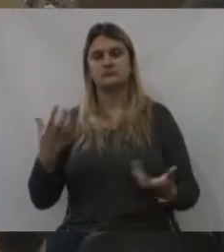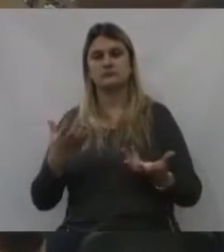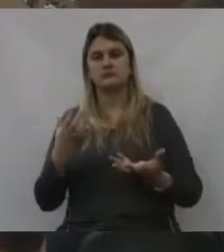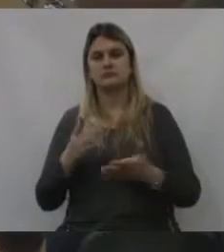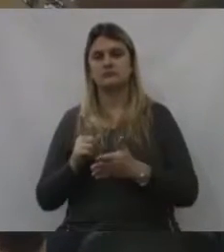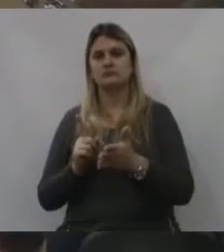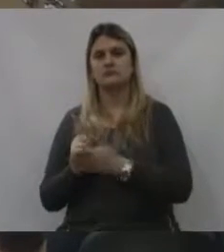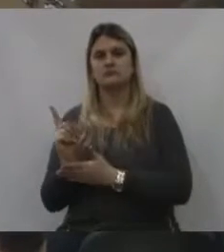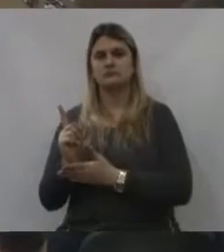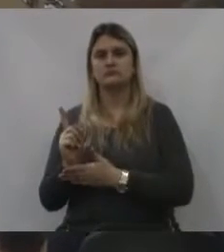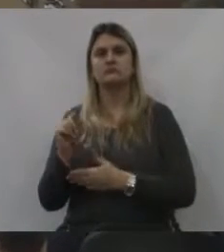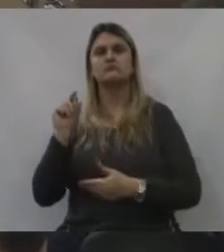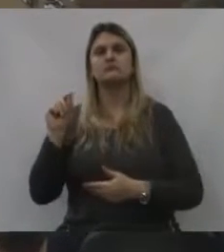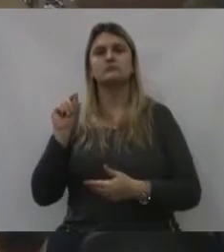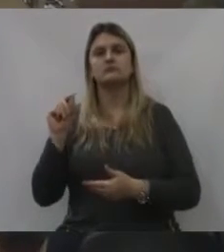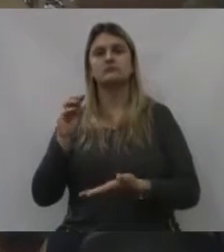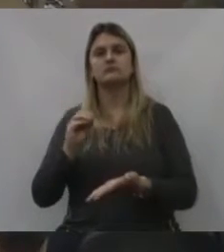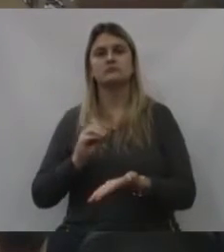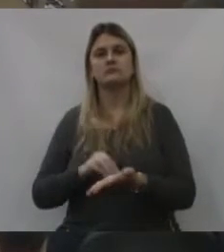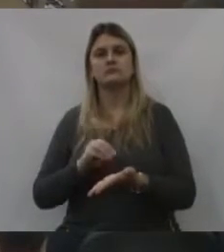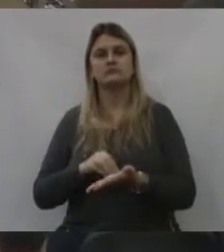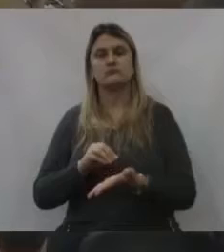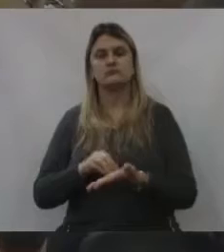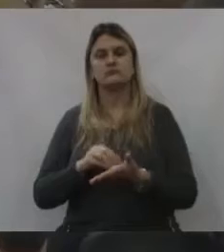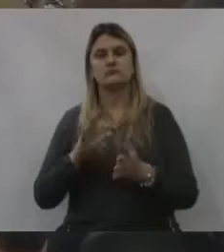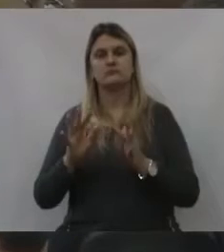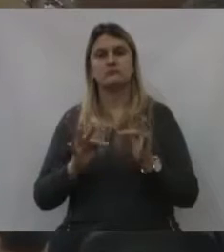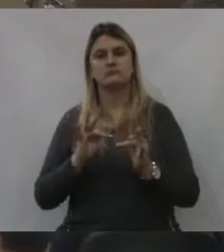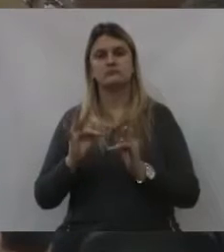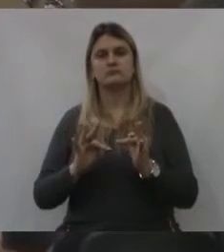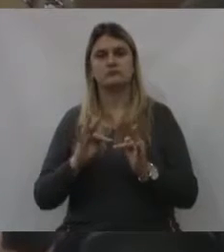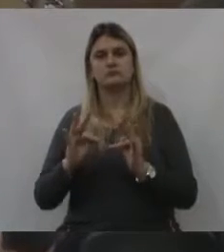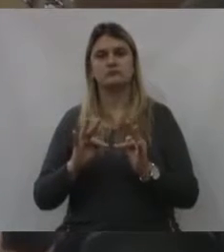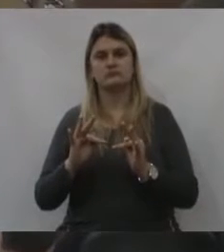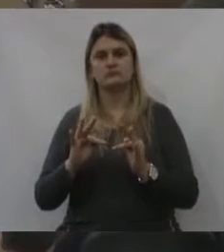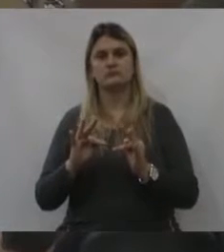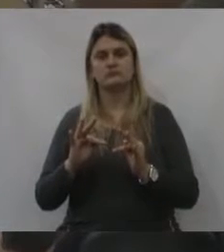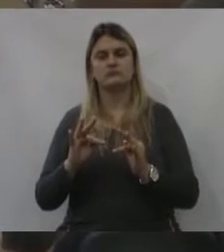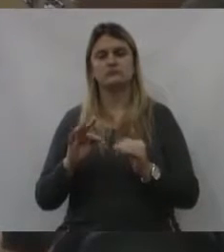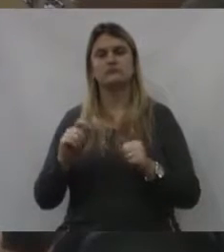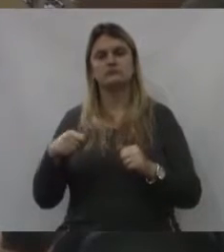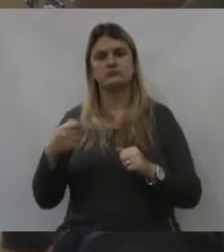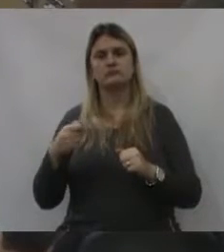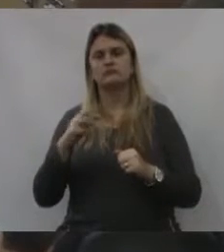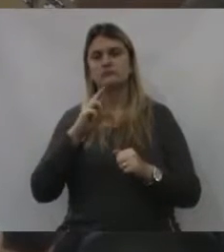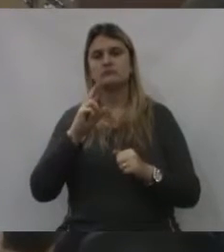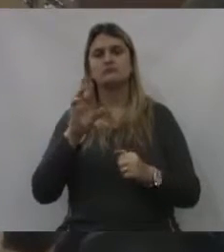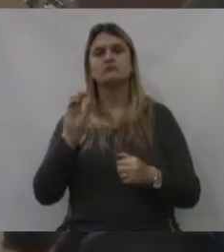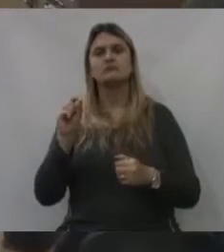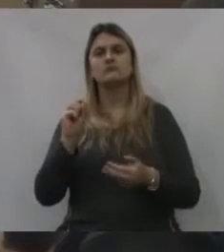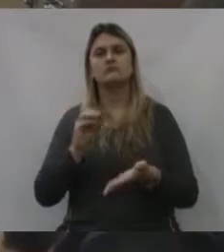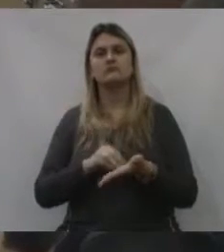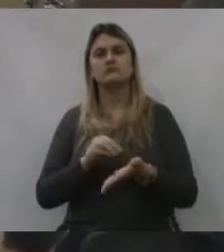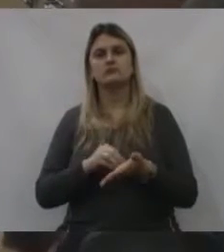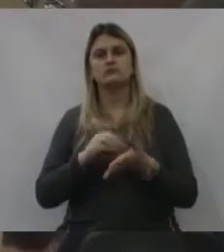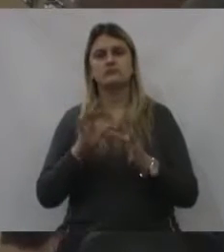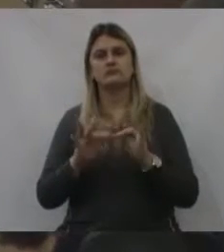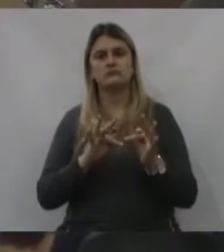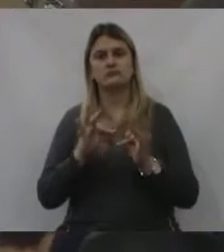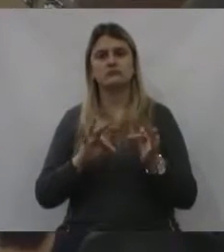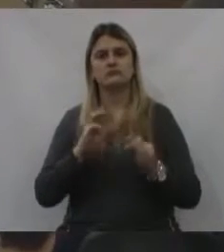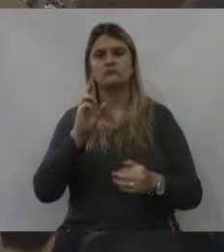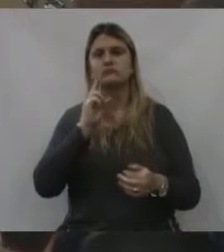perguntar, Pedro Ivo, o que faltou para funcionar Mesmo, você respondeu umas perguntas, o que faltou